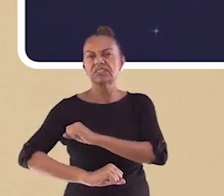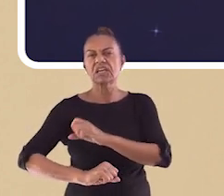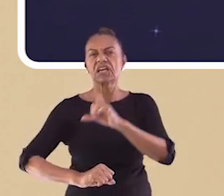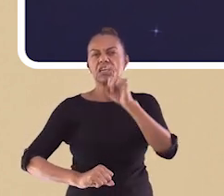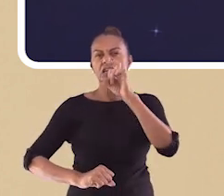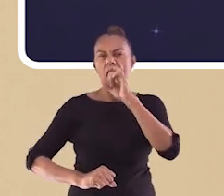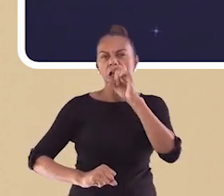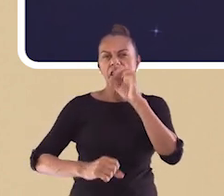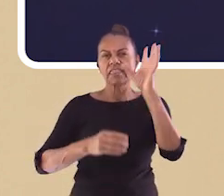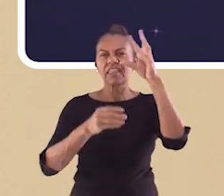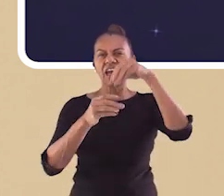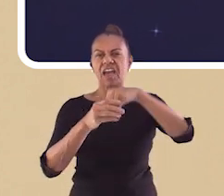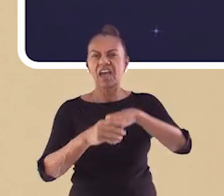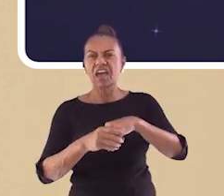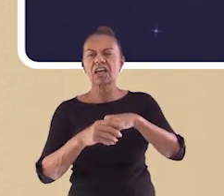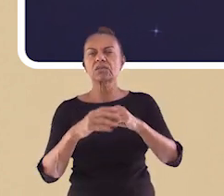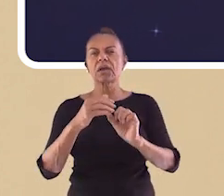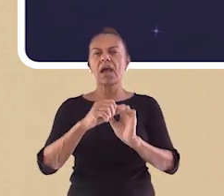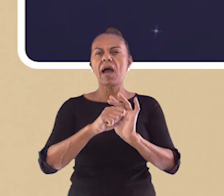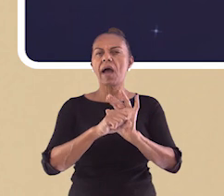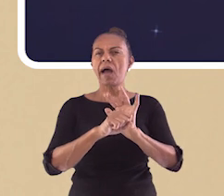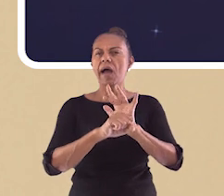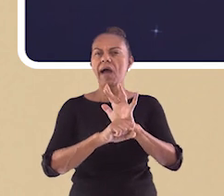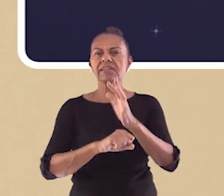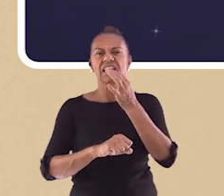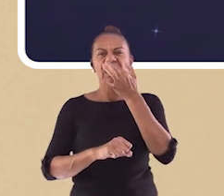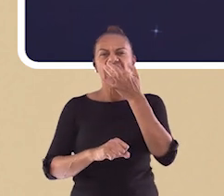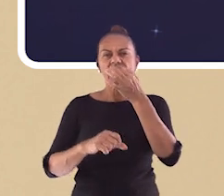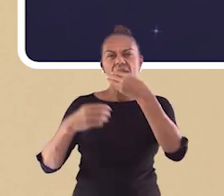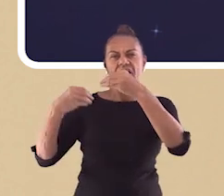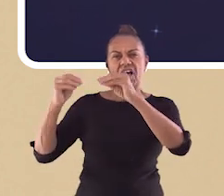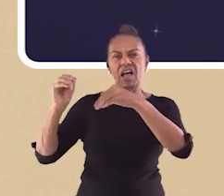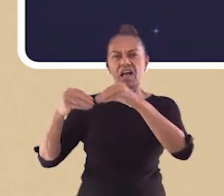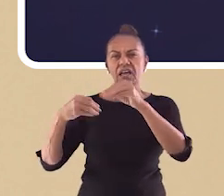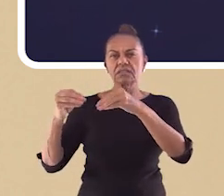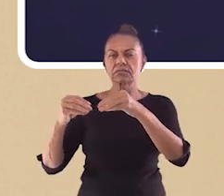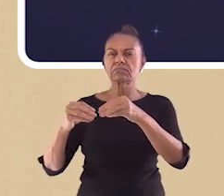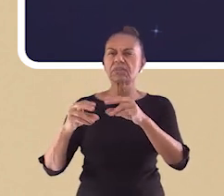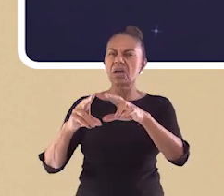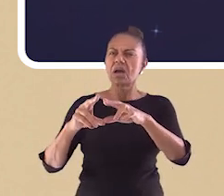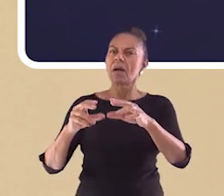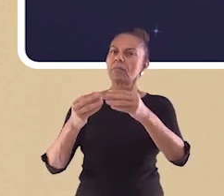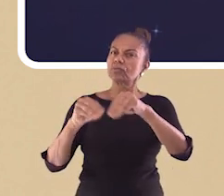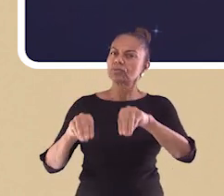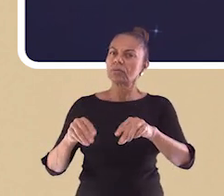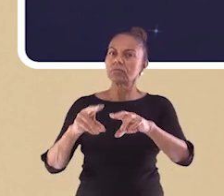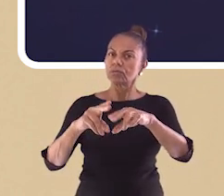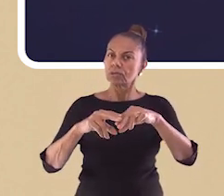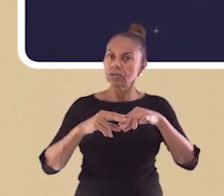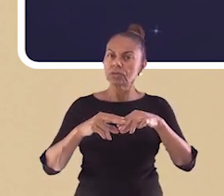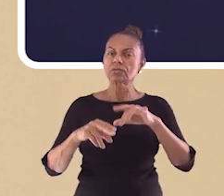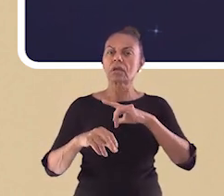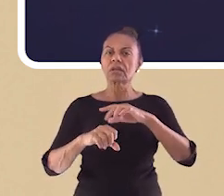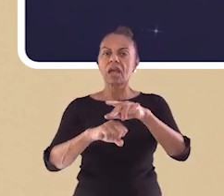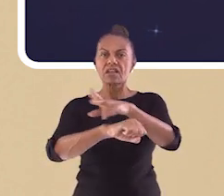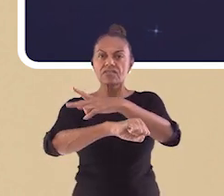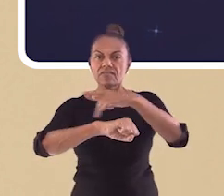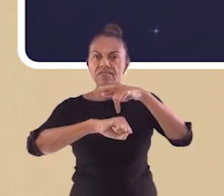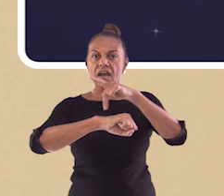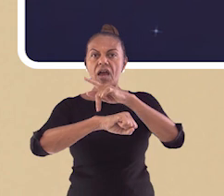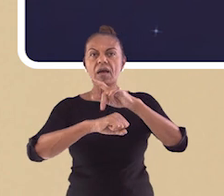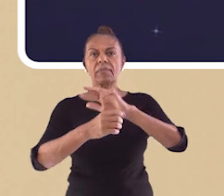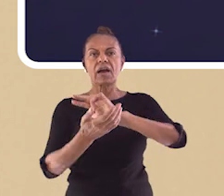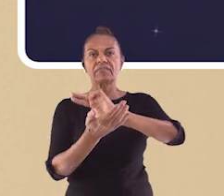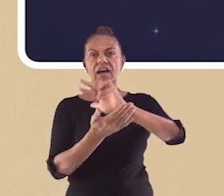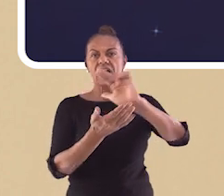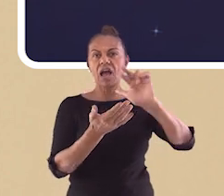refrigeração e de alguns tipos de plásticos. Com isso, em 1980, diversos países assinaram o Protocolo de